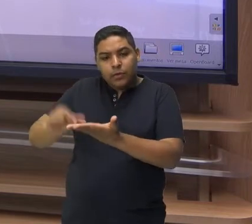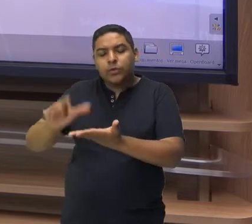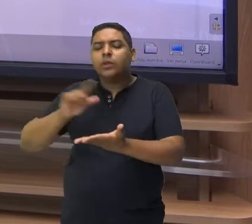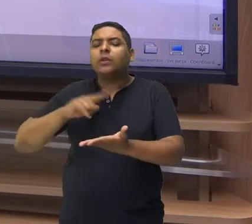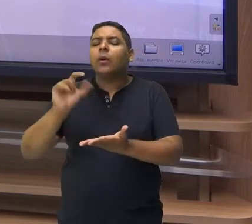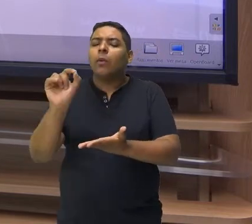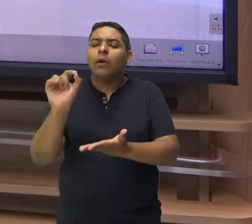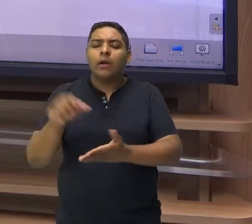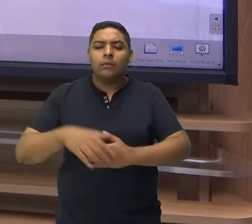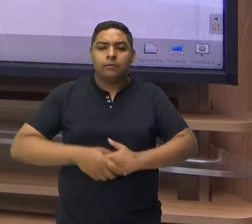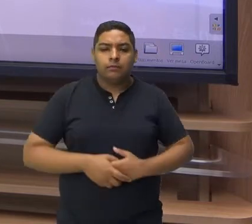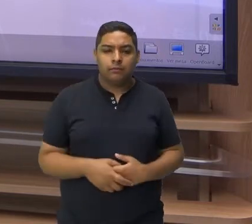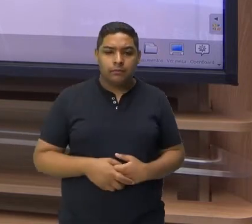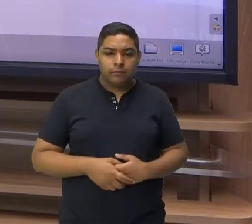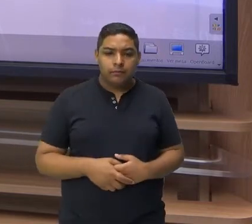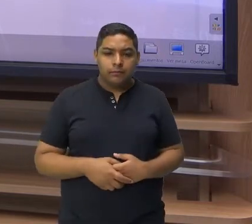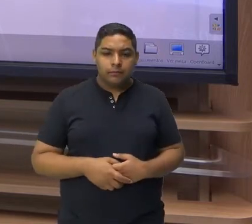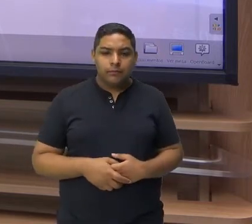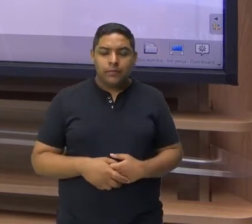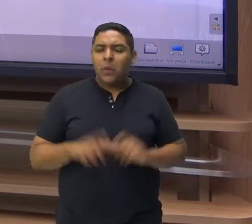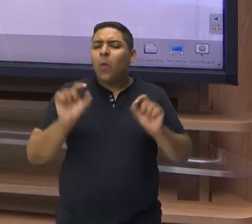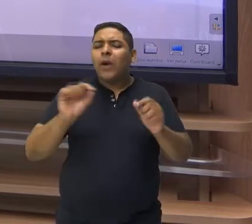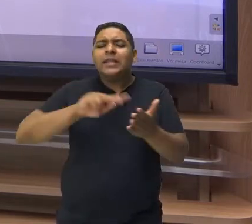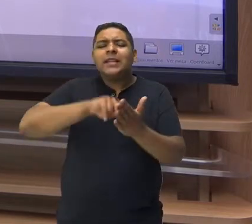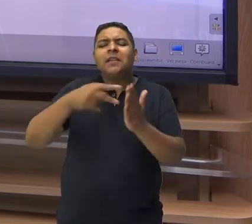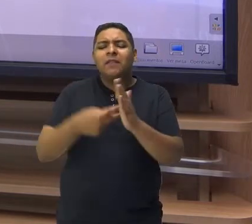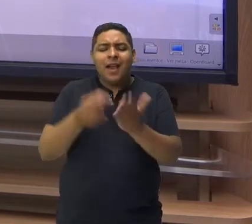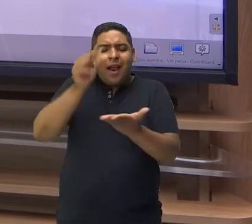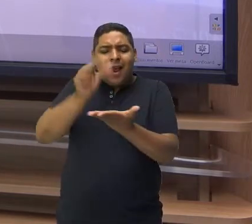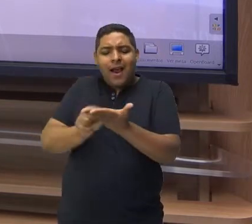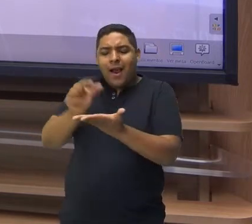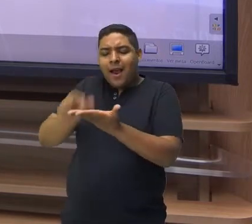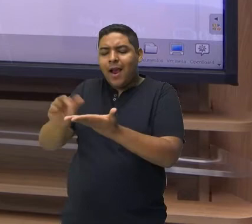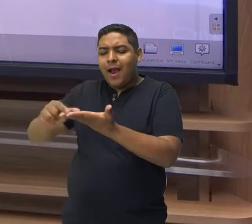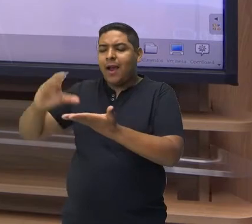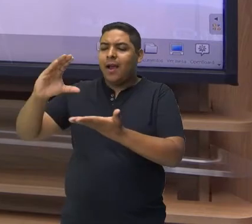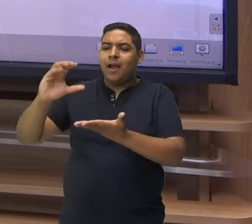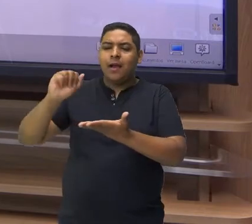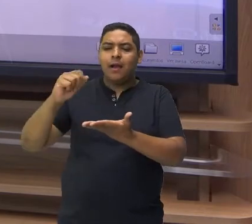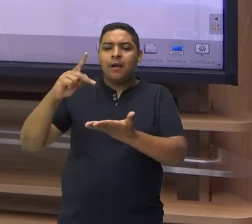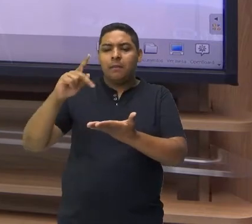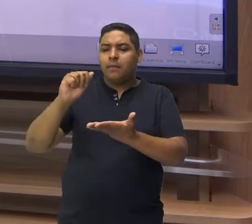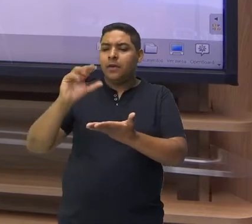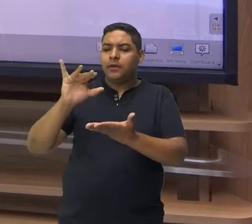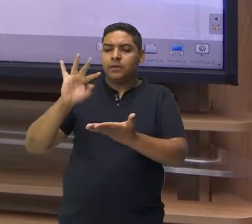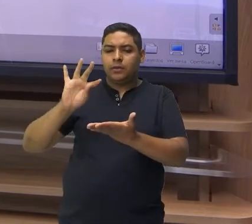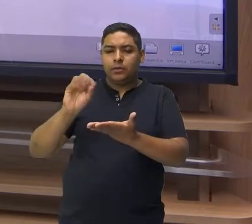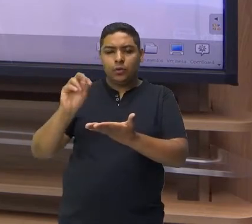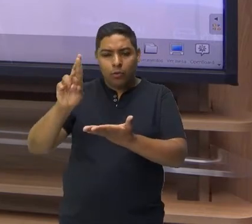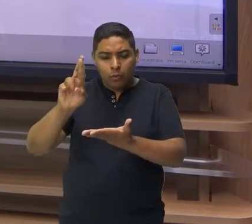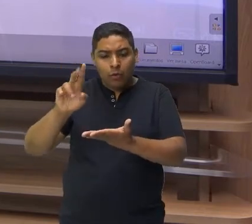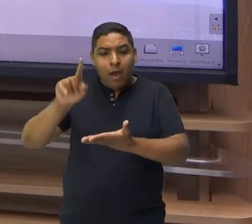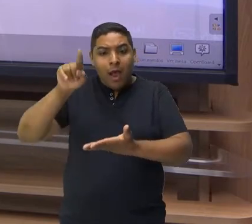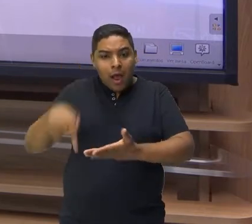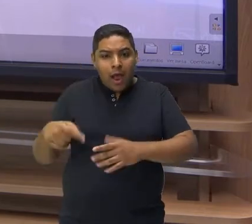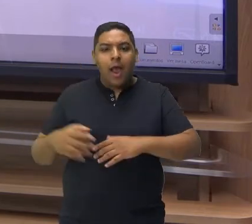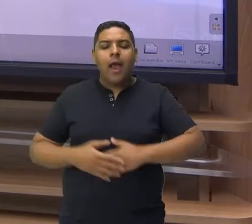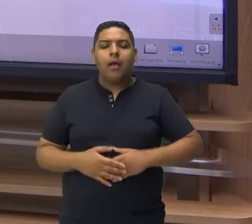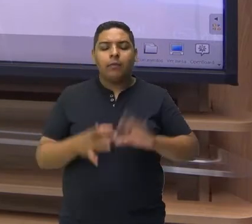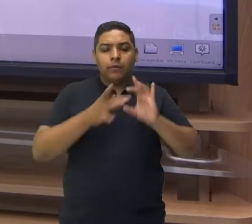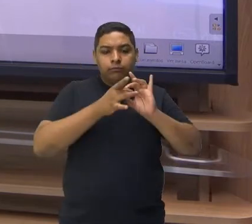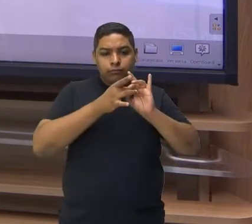nessa situação. É o seguinte, o que é um capacitor? Capacitor é um condutor, tá certo? Que